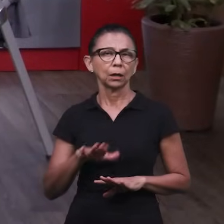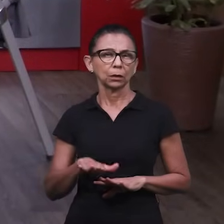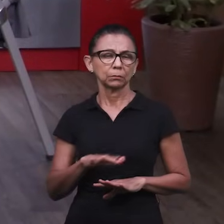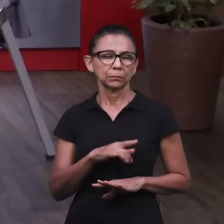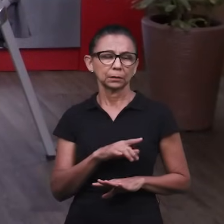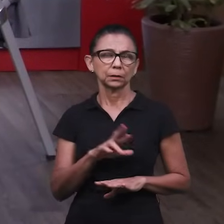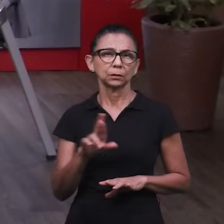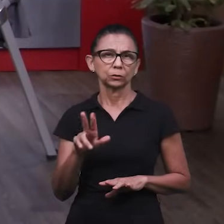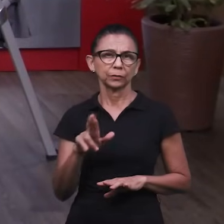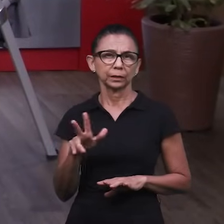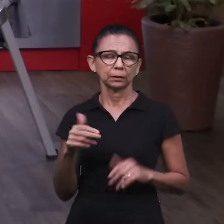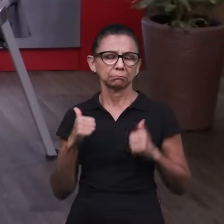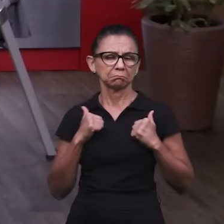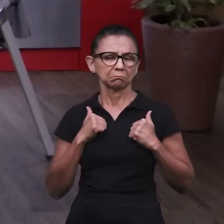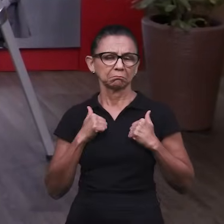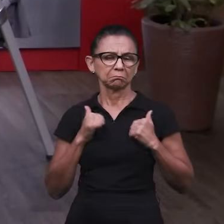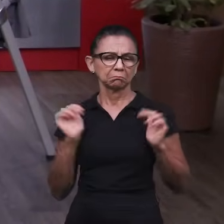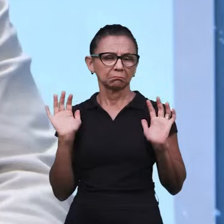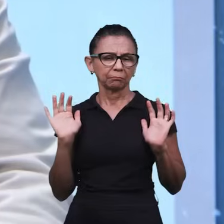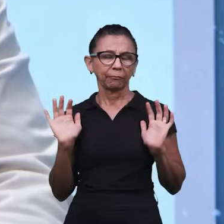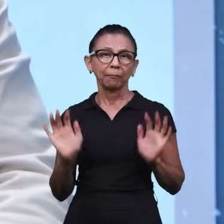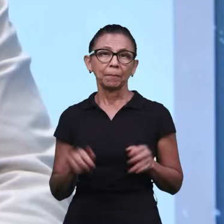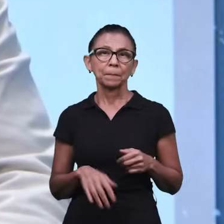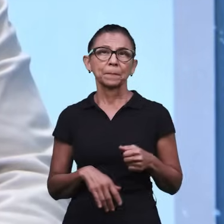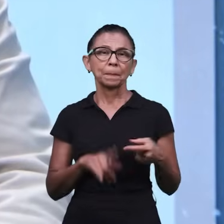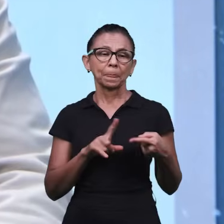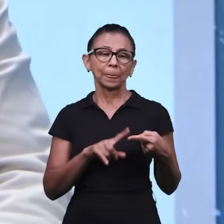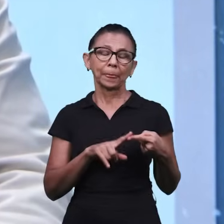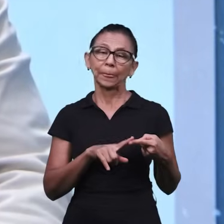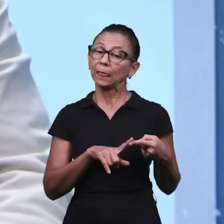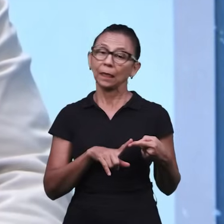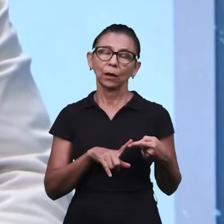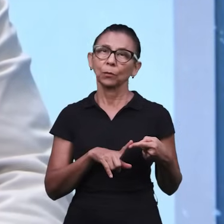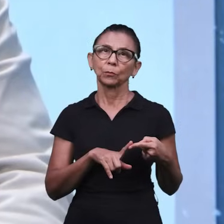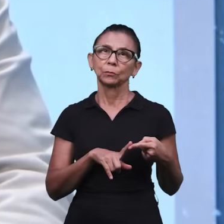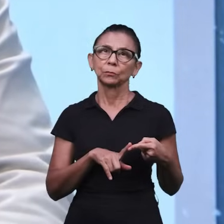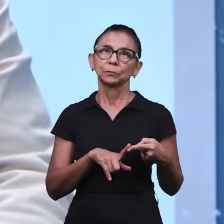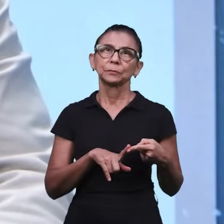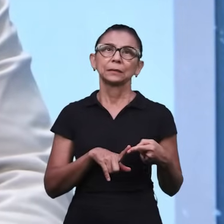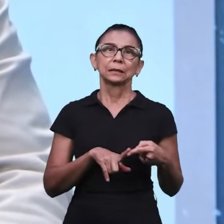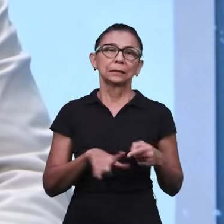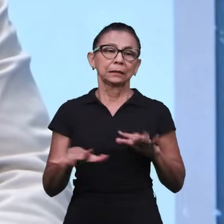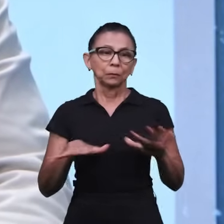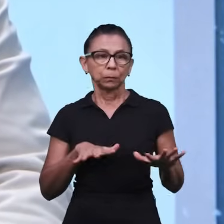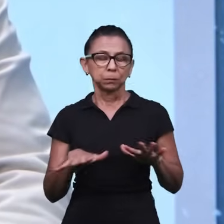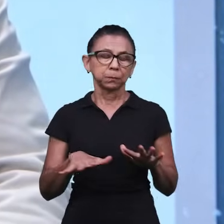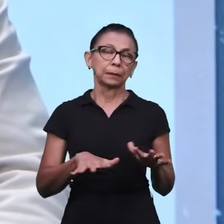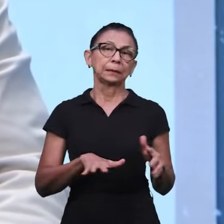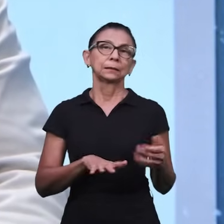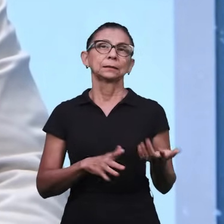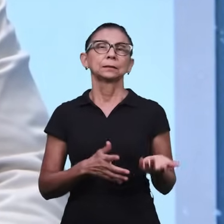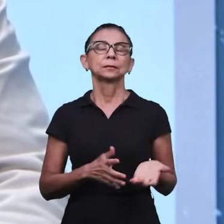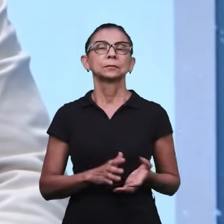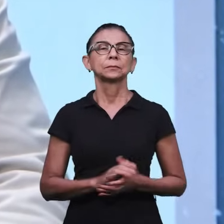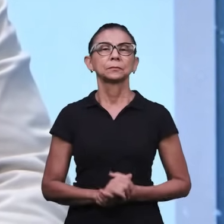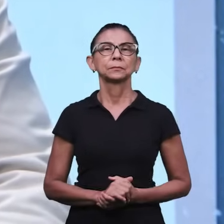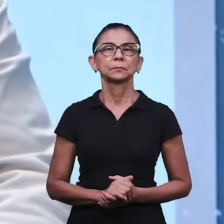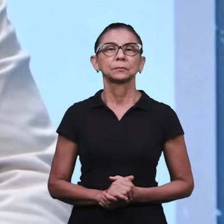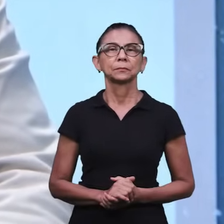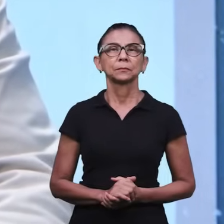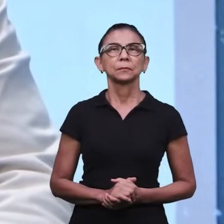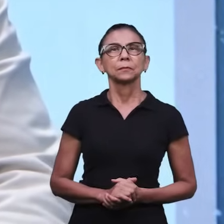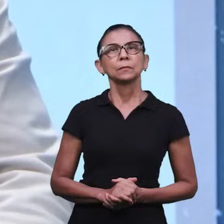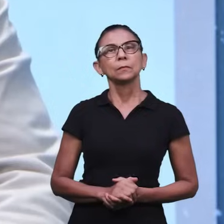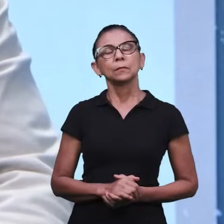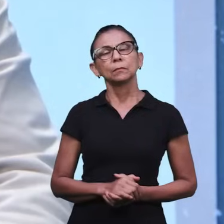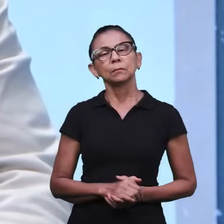mais tranquila, mais quieto, sossegado. E o Pedro não, o Pedro ele é bem agitado. Então nós começamos a ver que poderia ser. Aí levamos